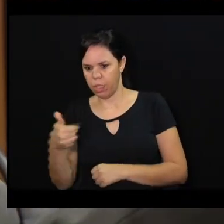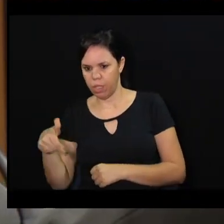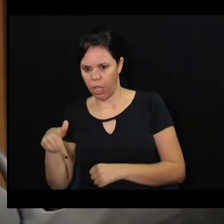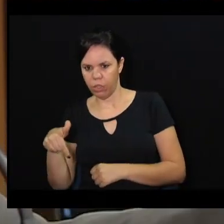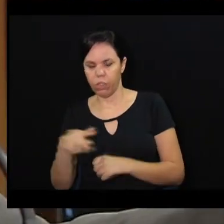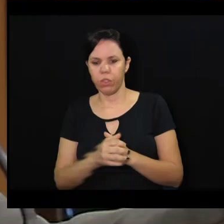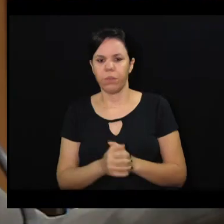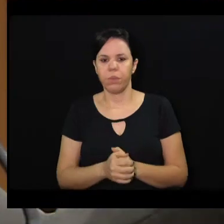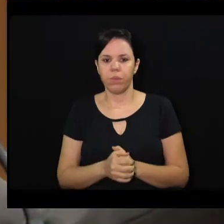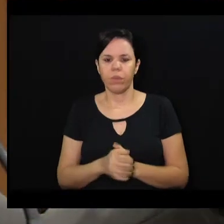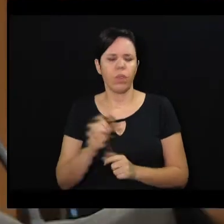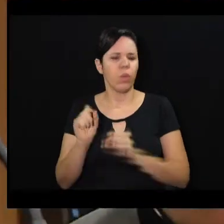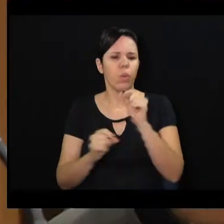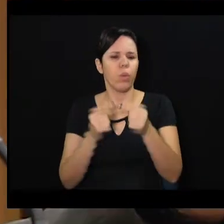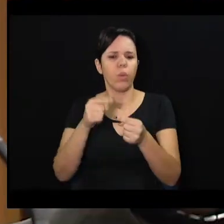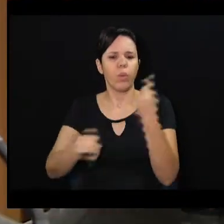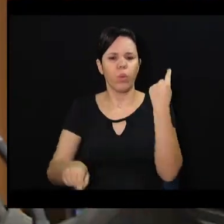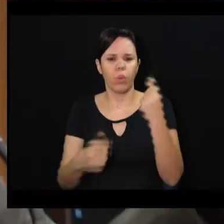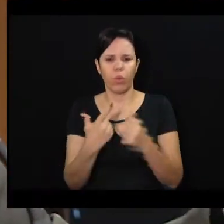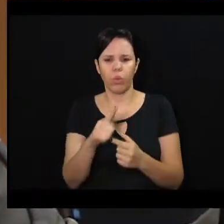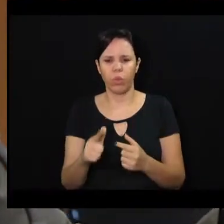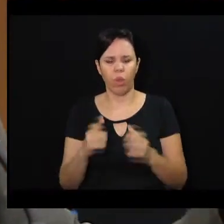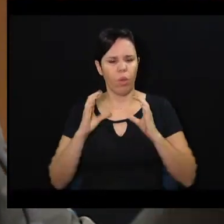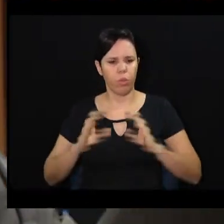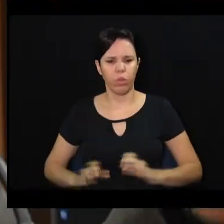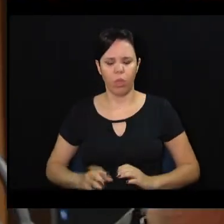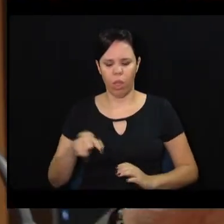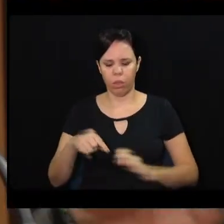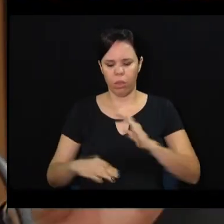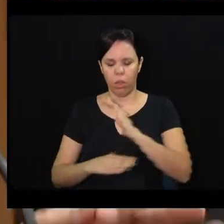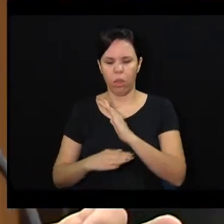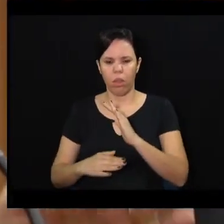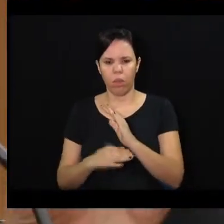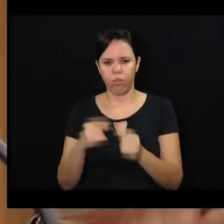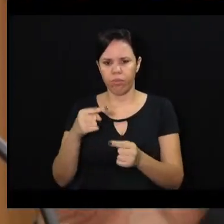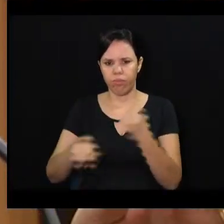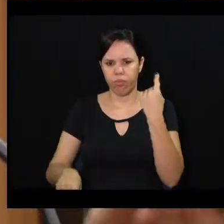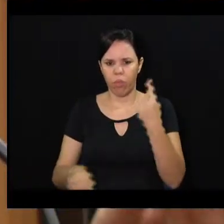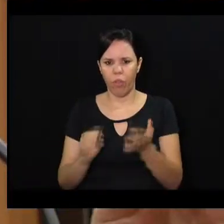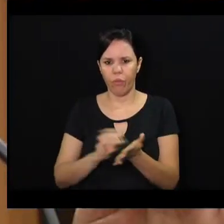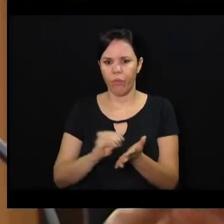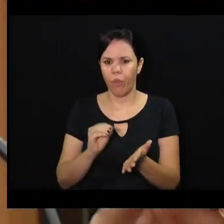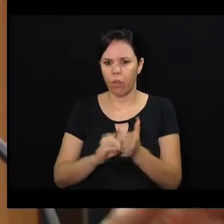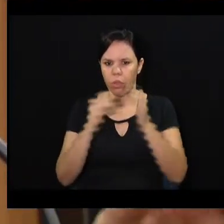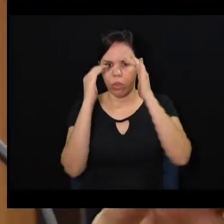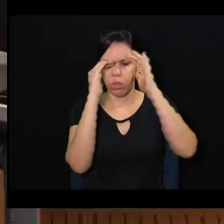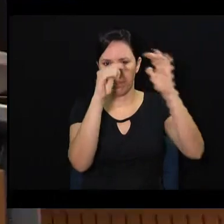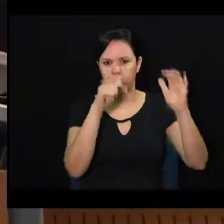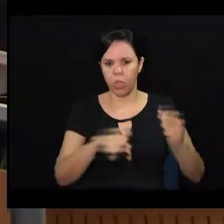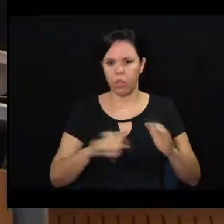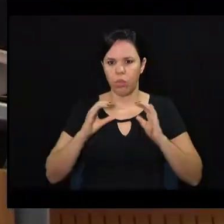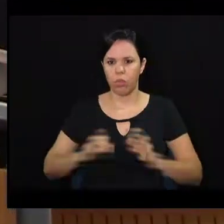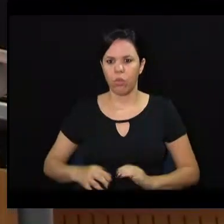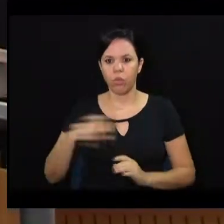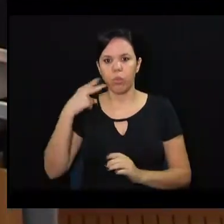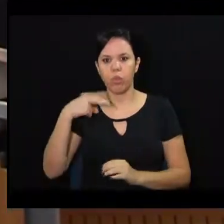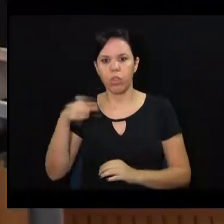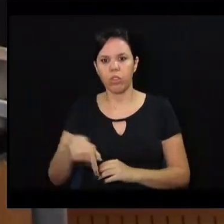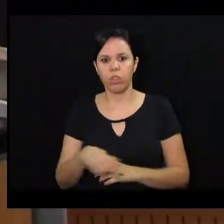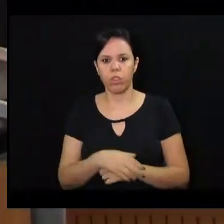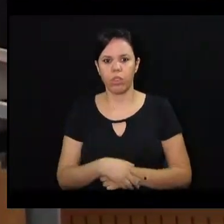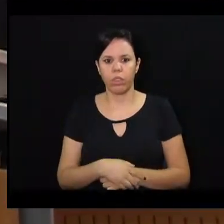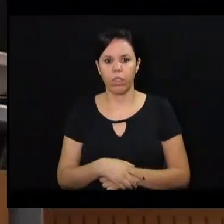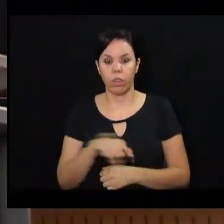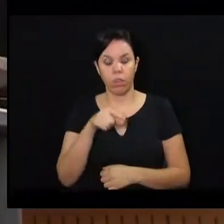sobre proceder de modo incompatível com a dignidade da Câmara ou faltar com o decoro de sua conduta política. Assim,